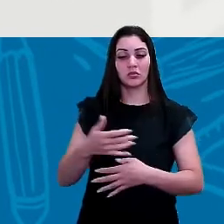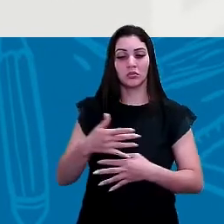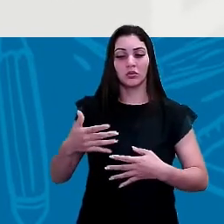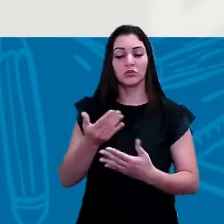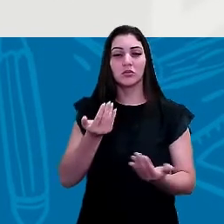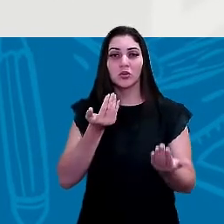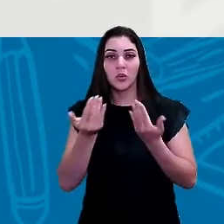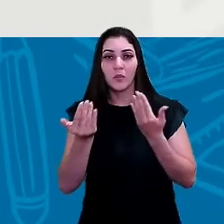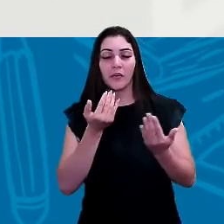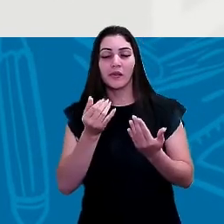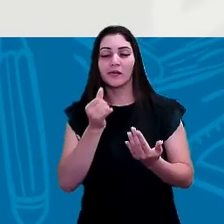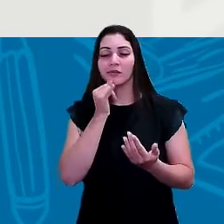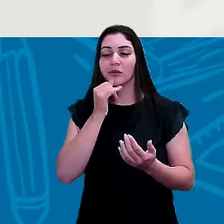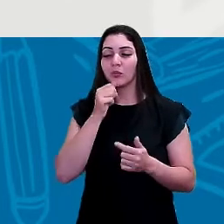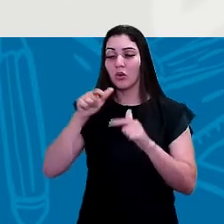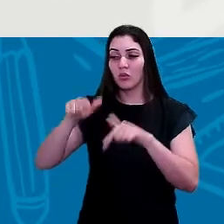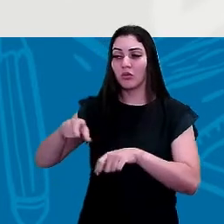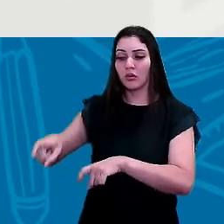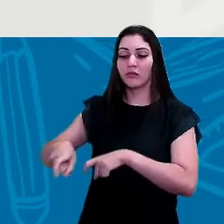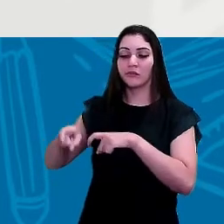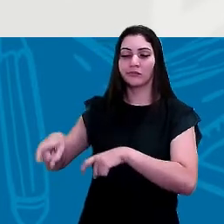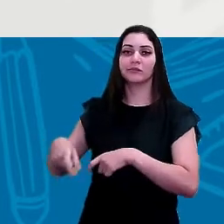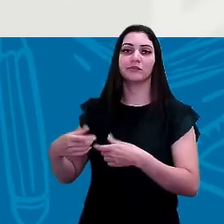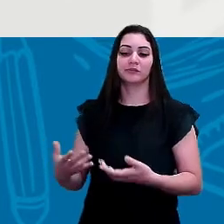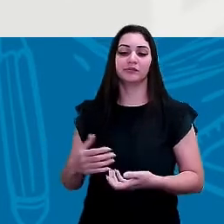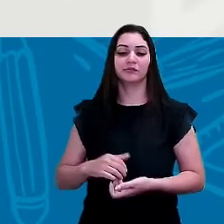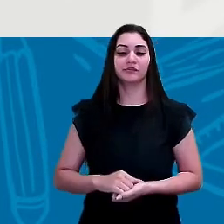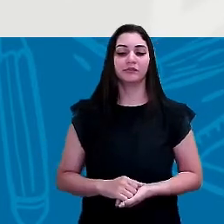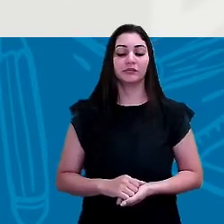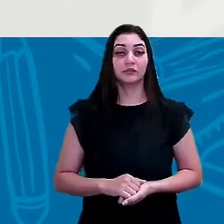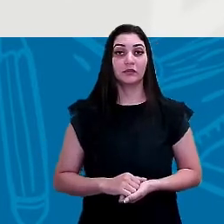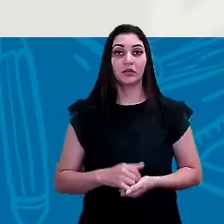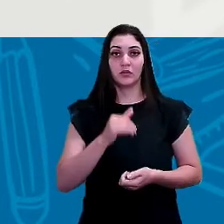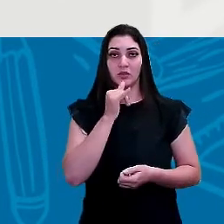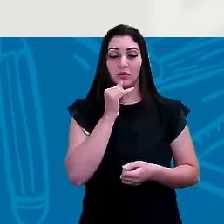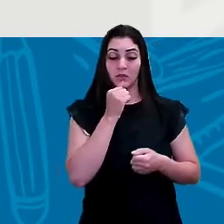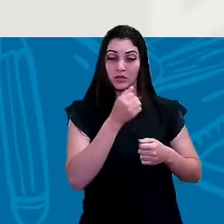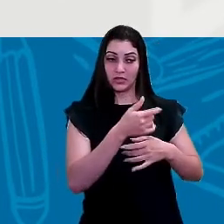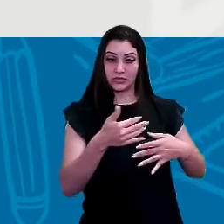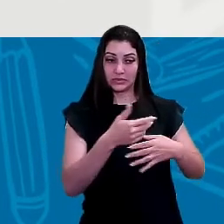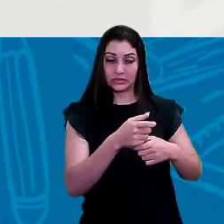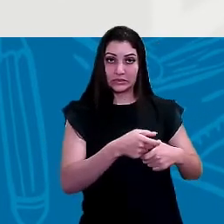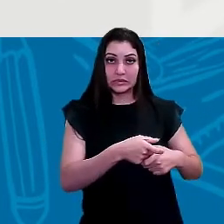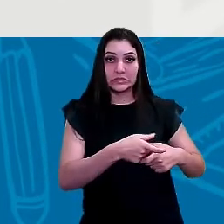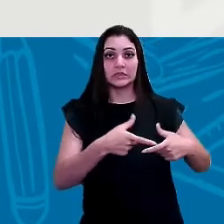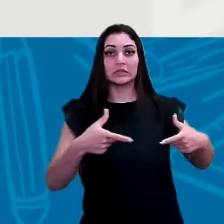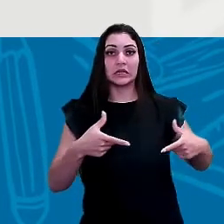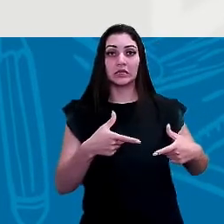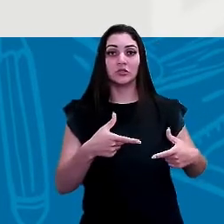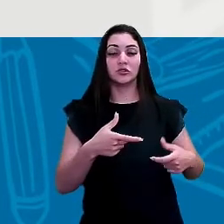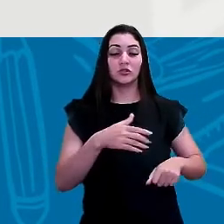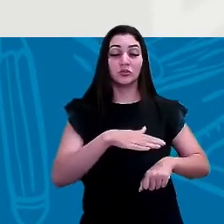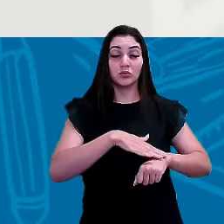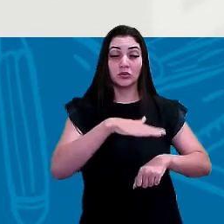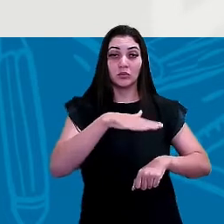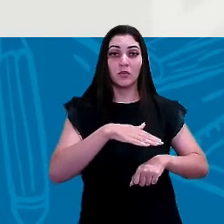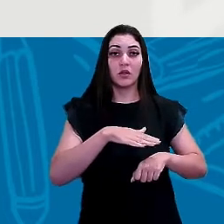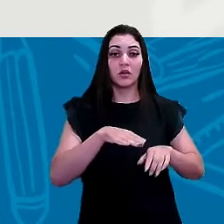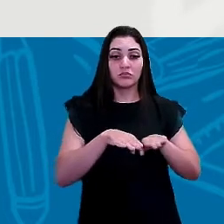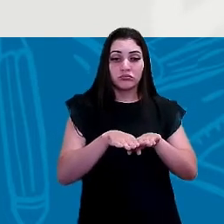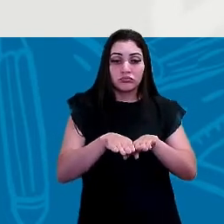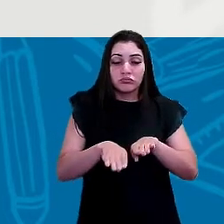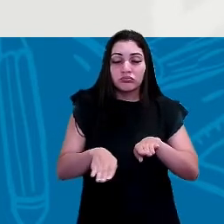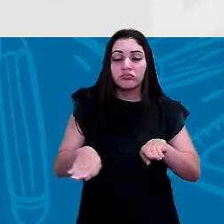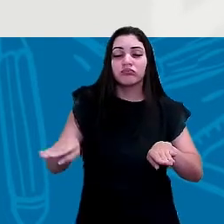zona rural, por exemplo, quer dizer que nas grandes cidades, especialmente nas grandes cidades, a temperatura é superior de